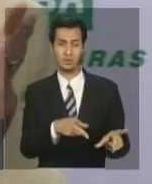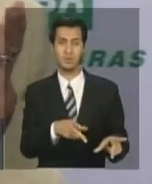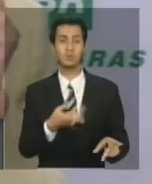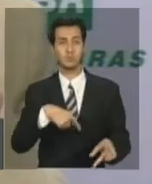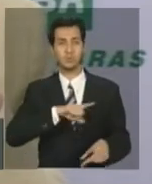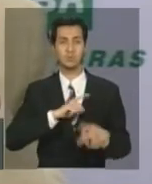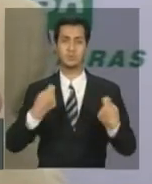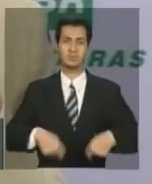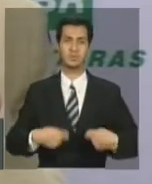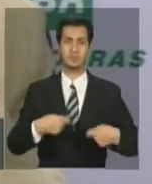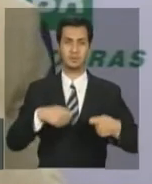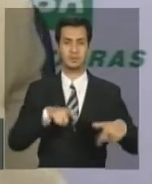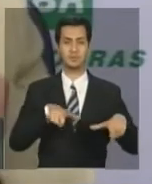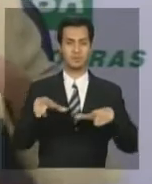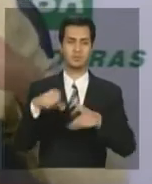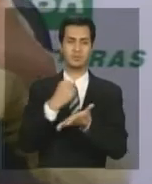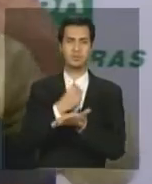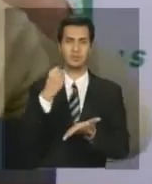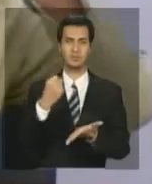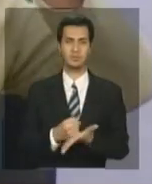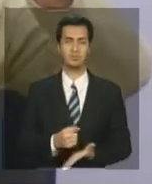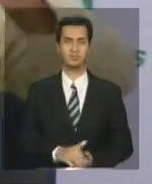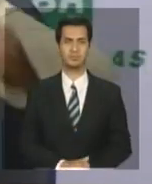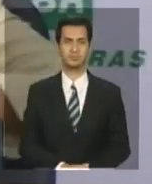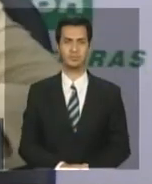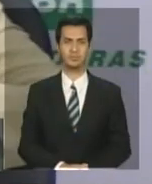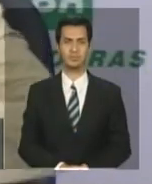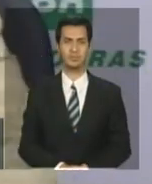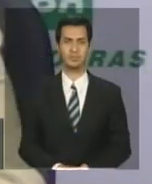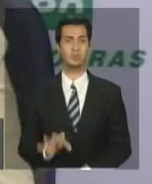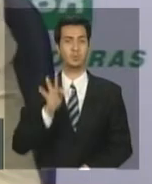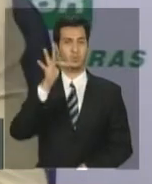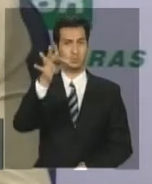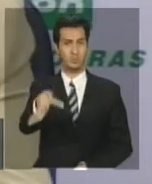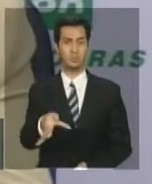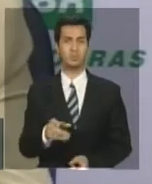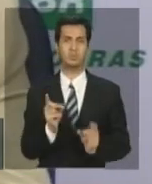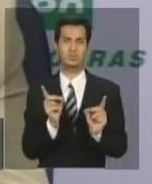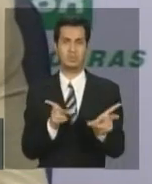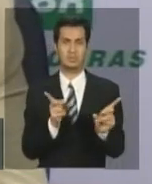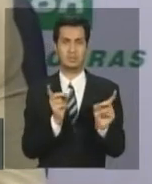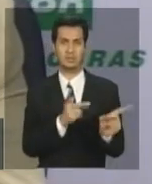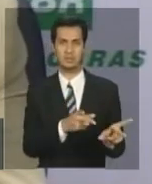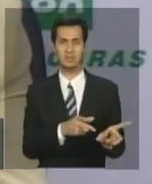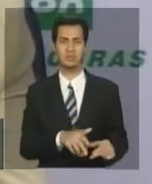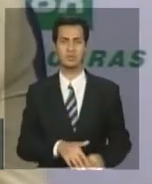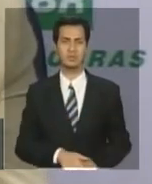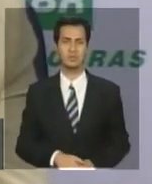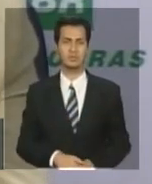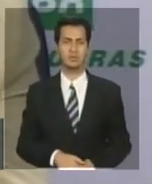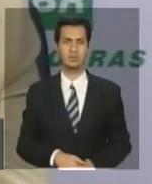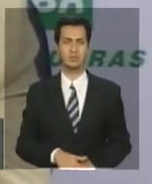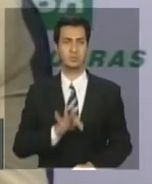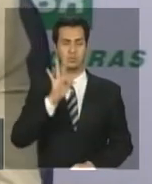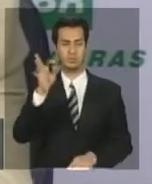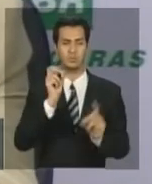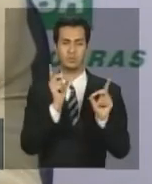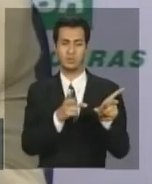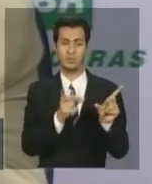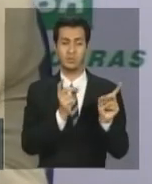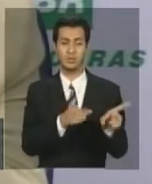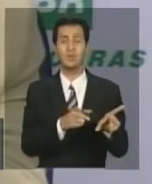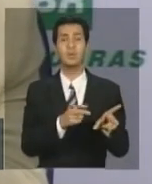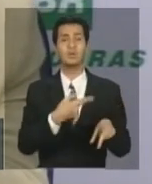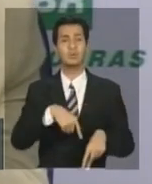ter a licença do quarto terminal. Os leilões posteriores, eles virão da